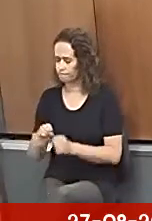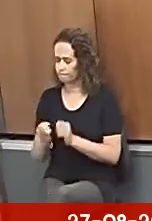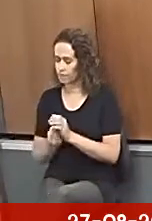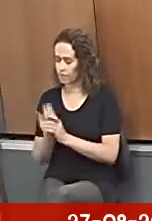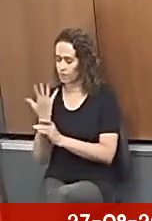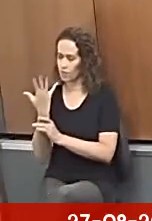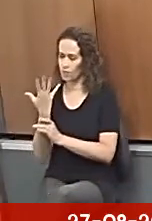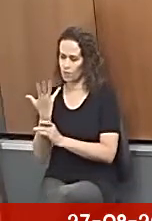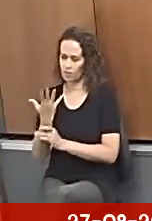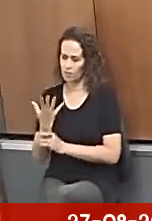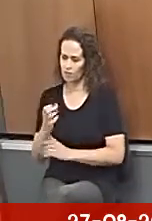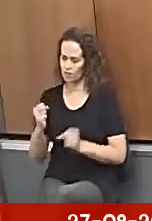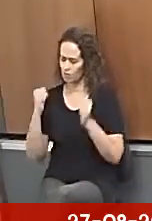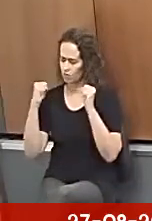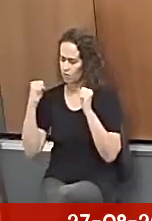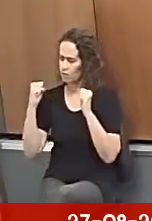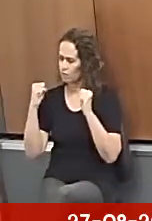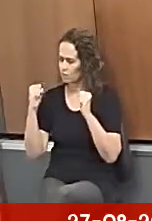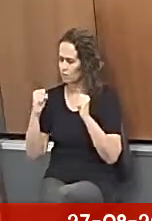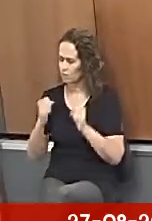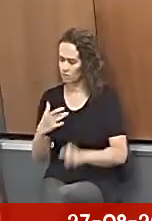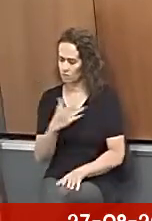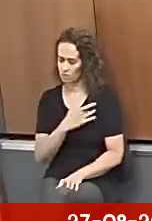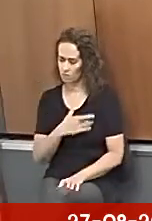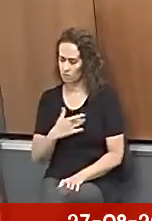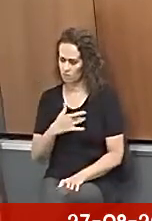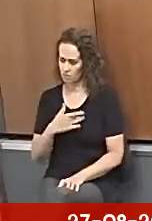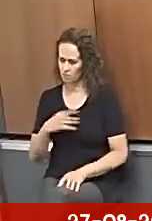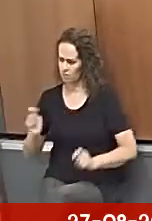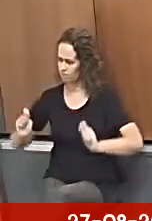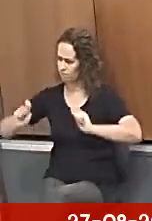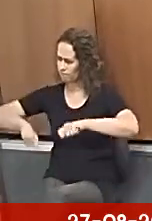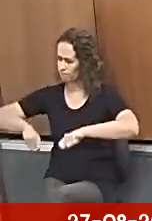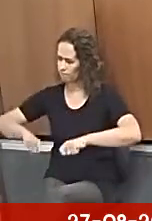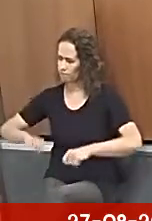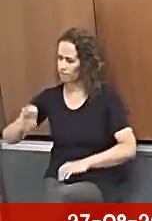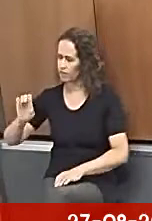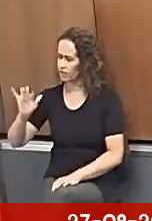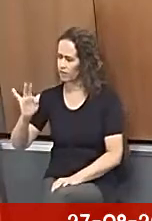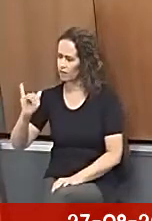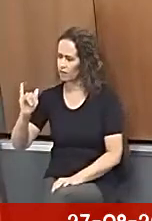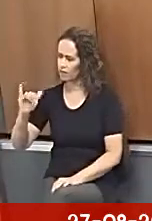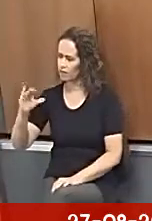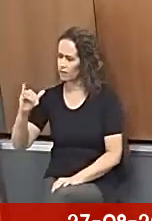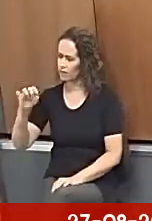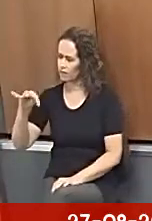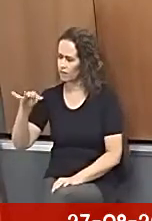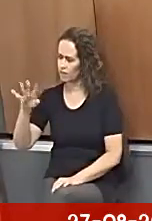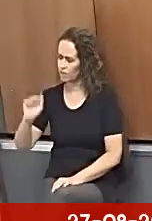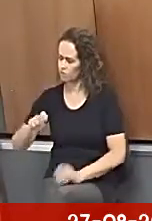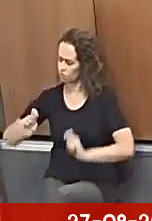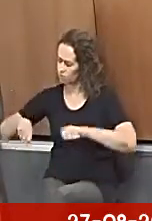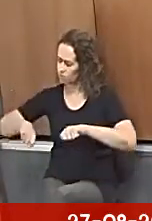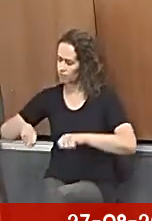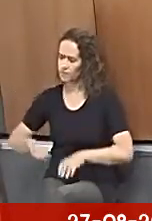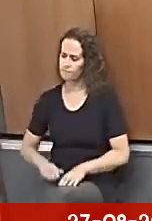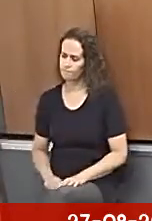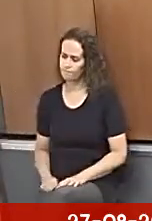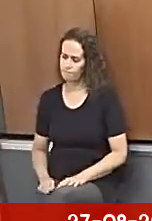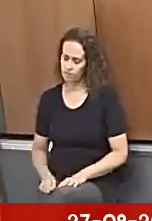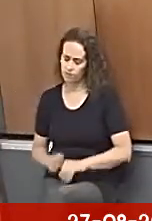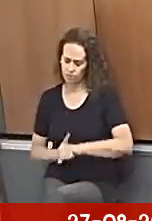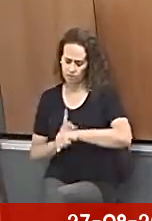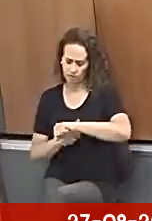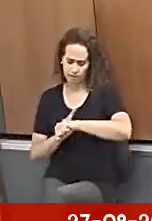eficiente com a palavra eu vou marcar aqui um tempo só pra que a gente possa ter é aqui uma um tempo pra que